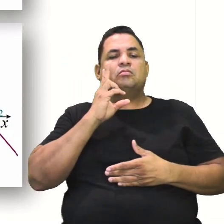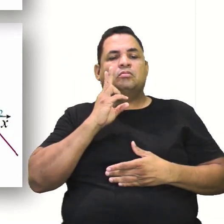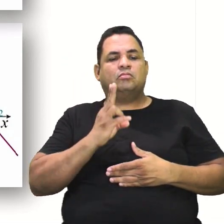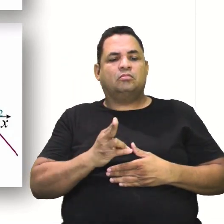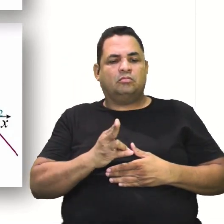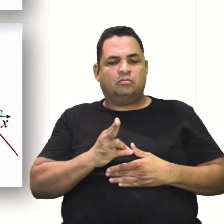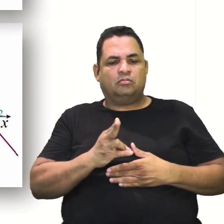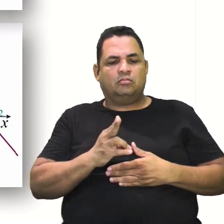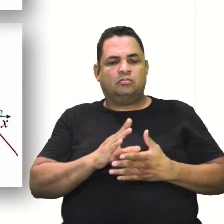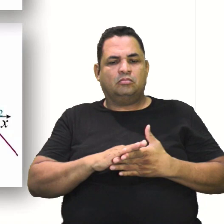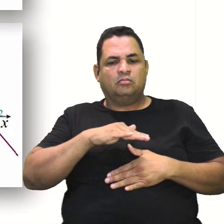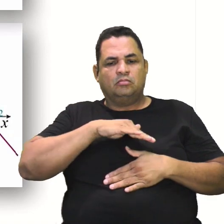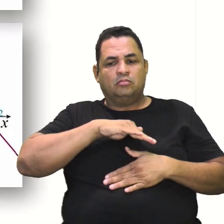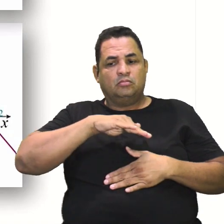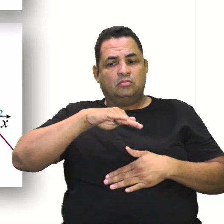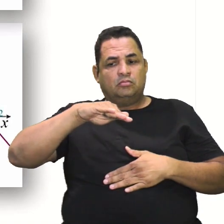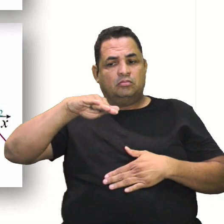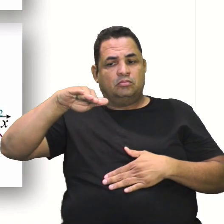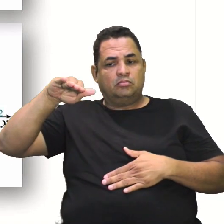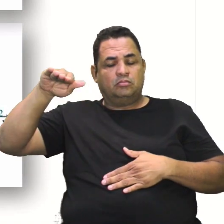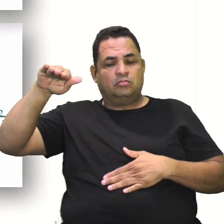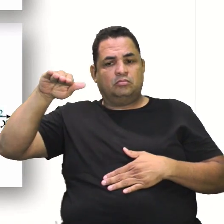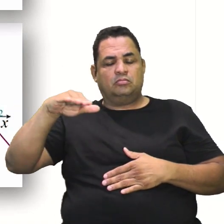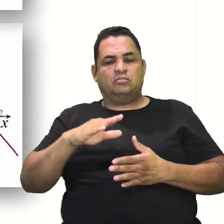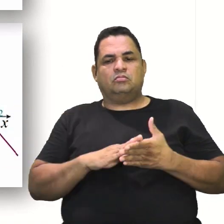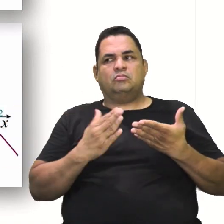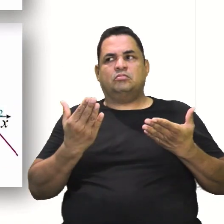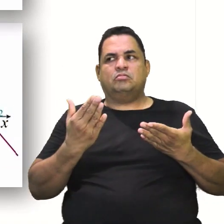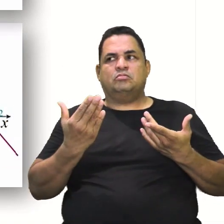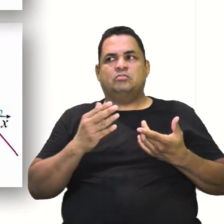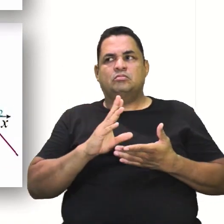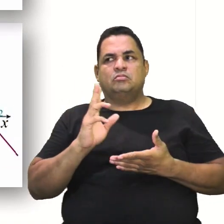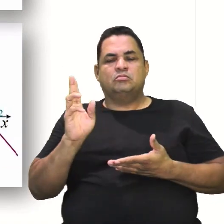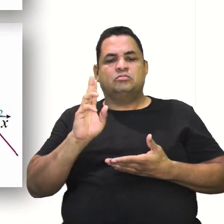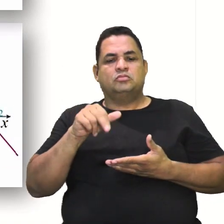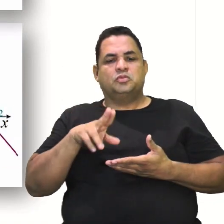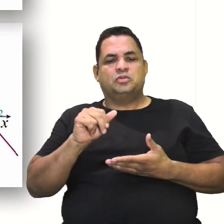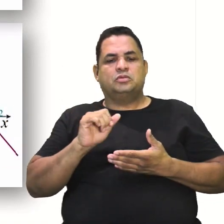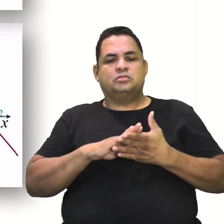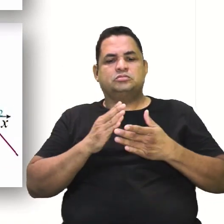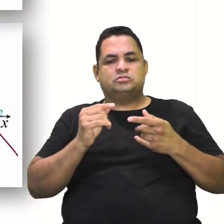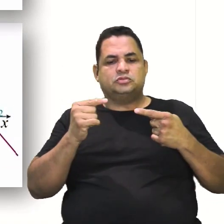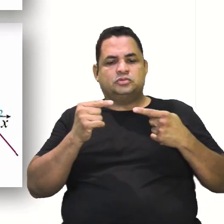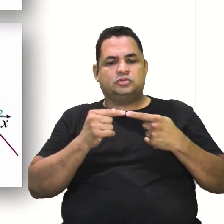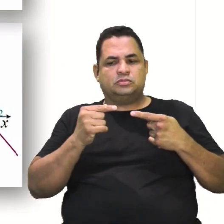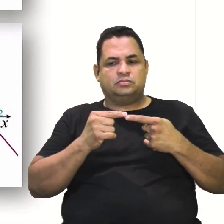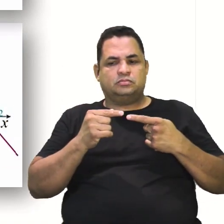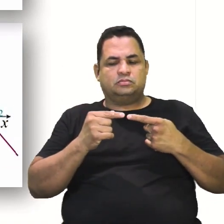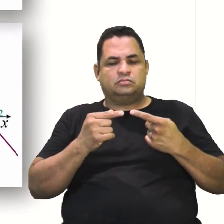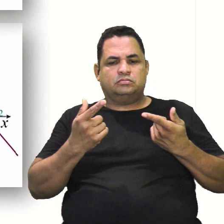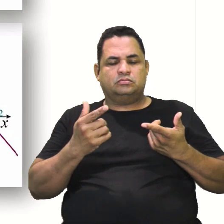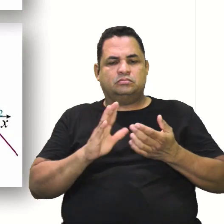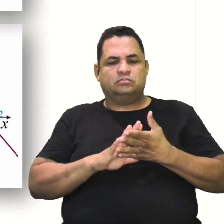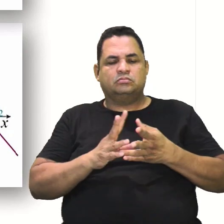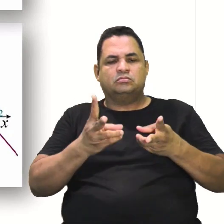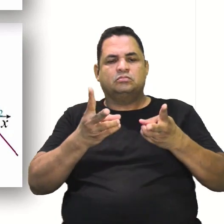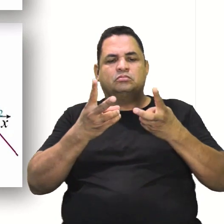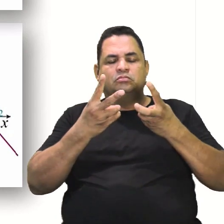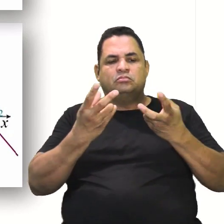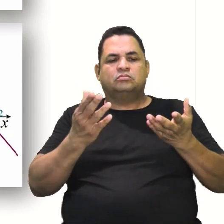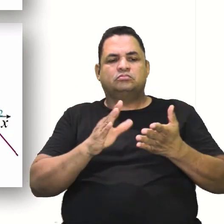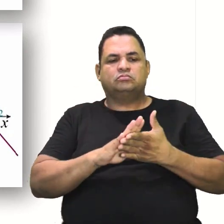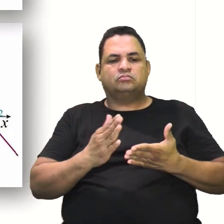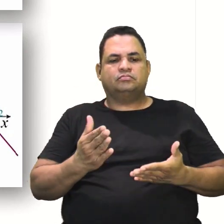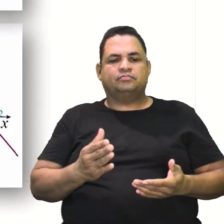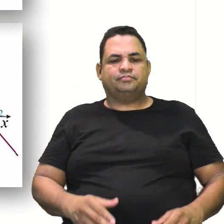mesma inclinação, ou seja, elas não vão se tocar nunca. E se por um acaso eu perceber que essa